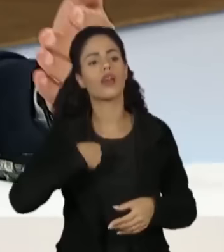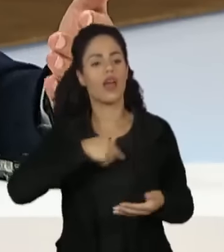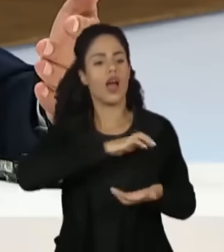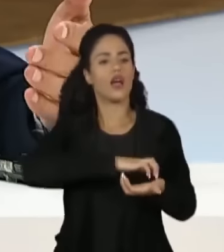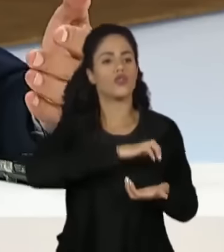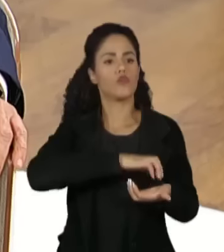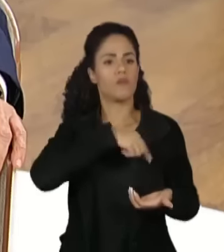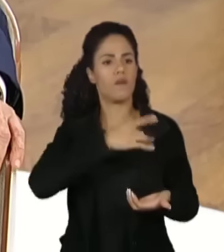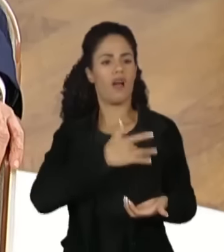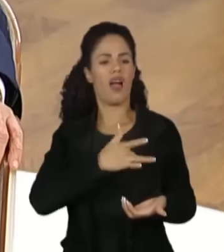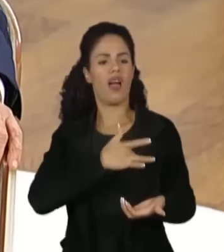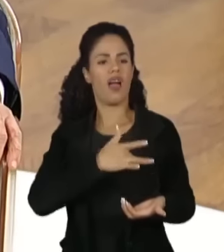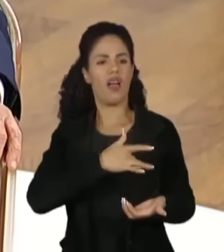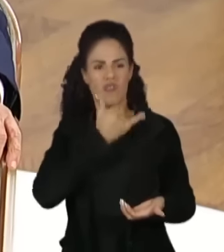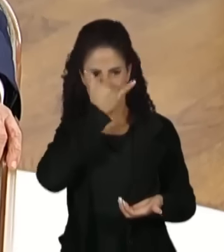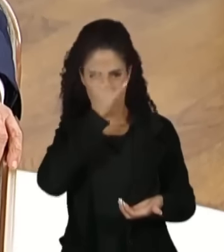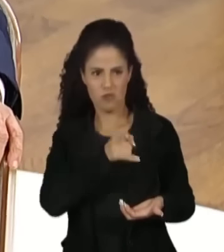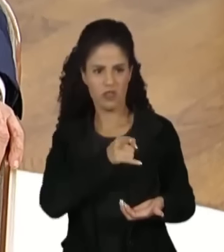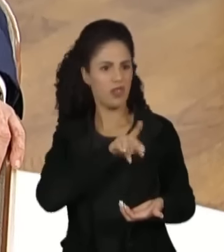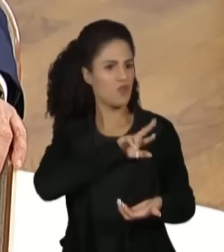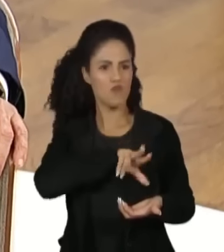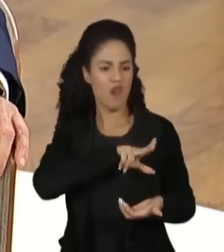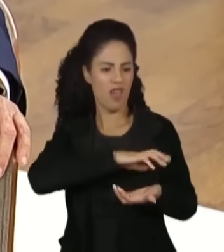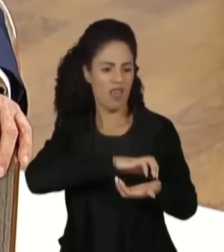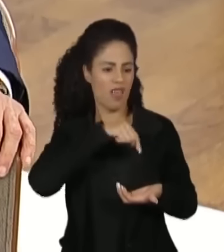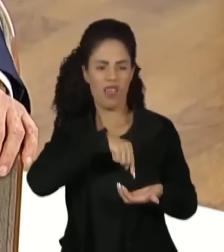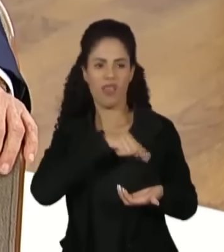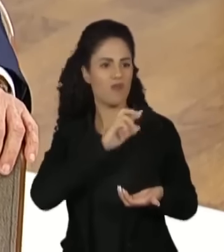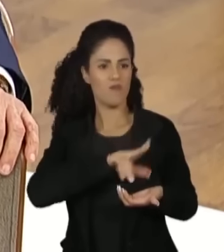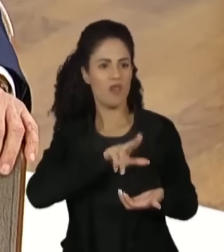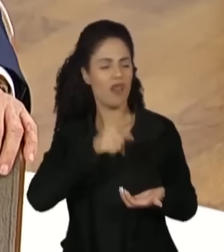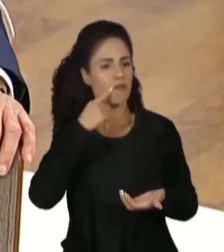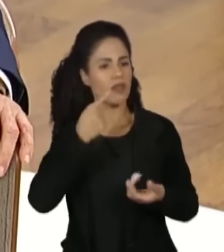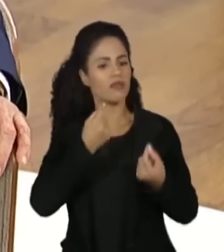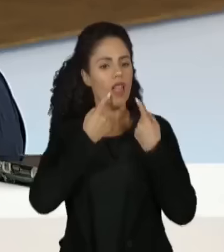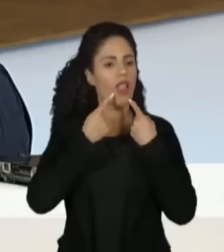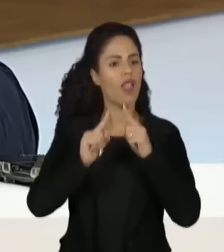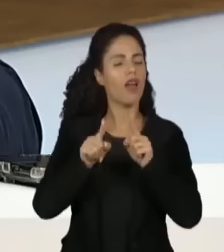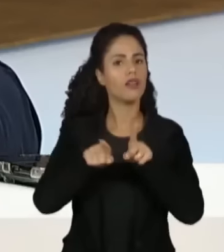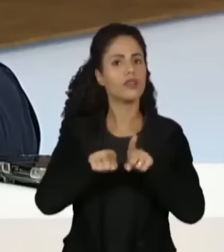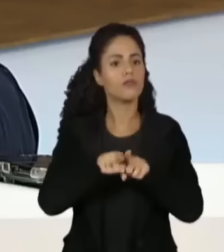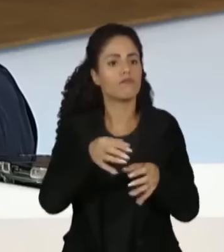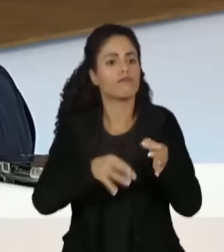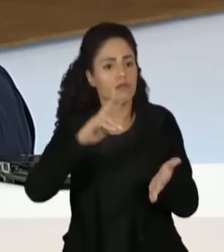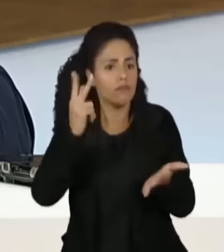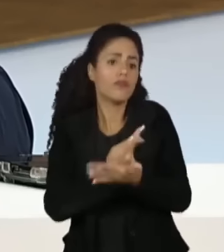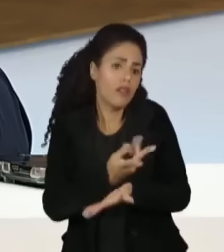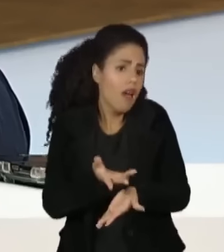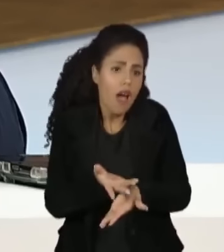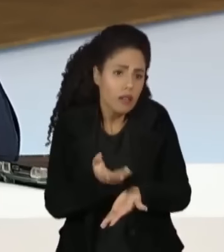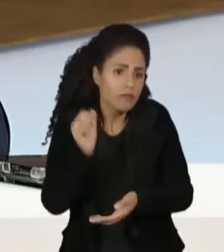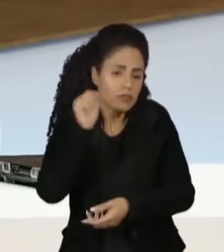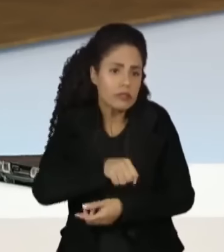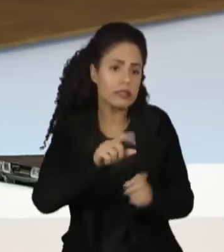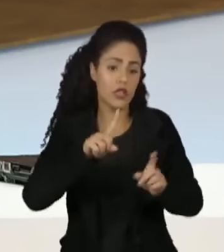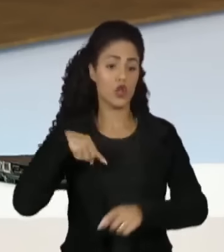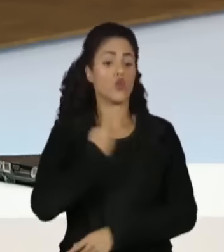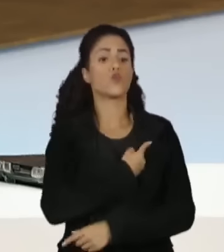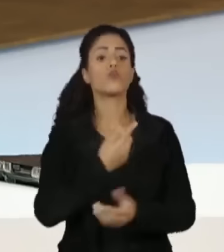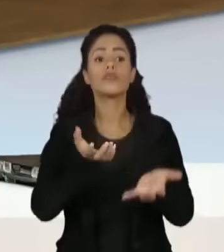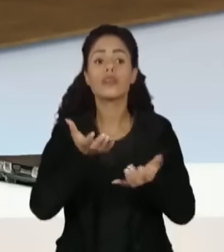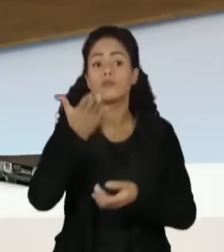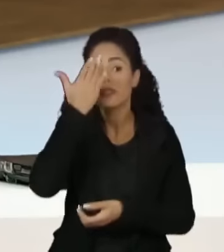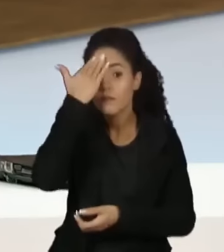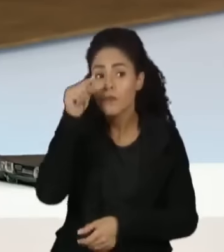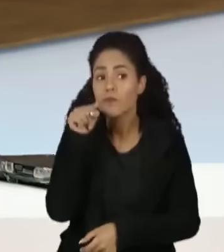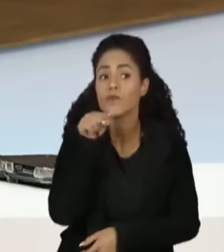seus acertos. Mas não é justo com as pessoas que criticam o Supremo, inclusive pelos seus erros. Então, a gente gostaria de ouvir do